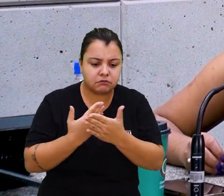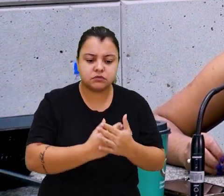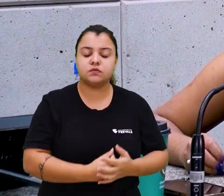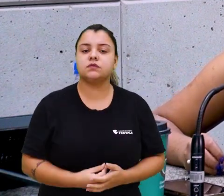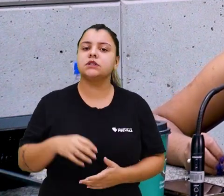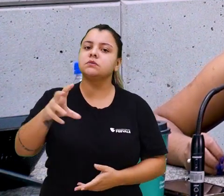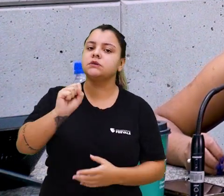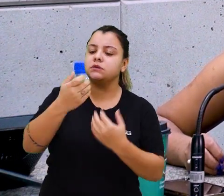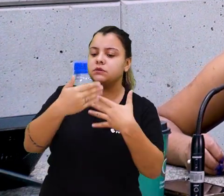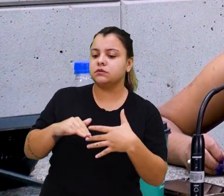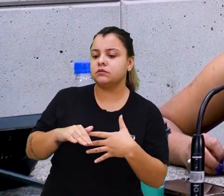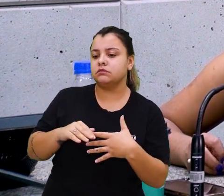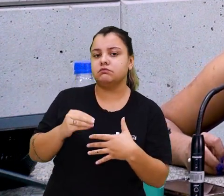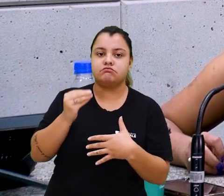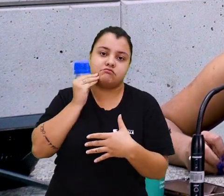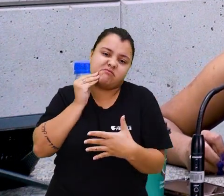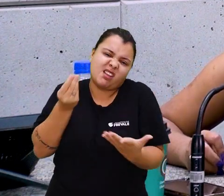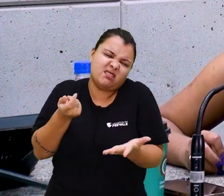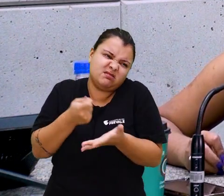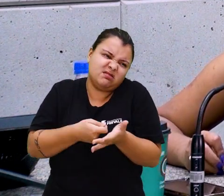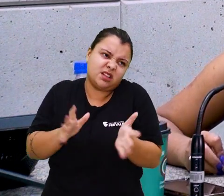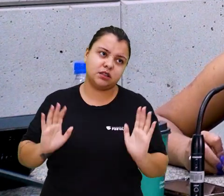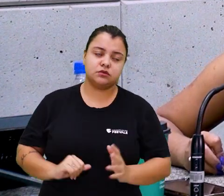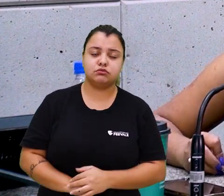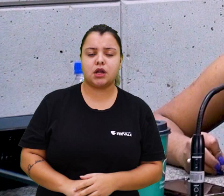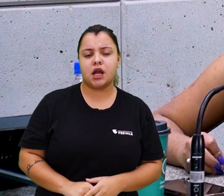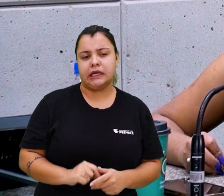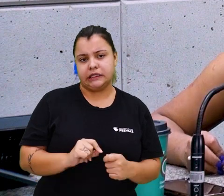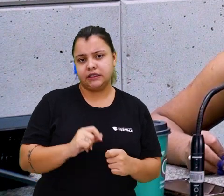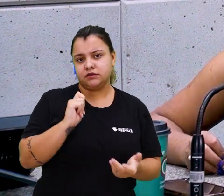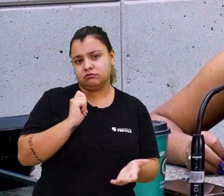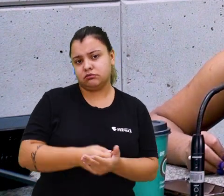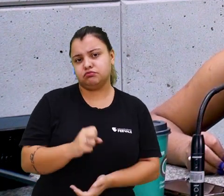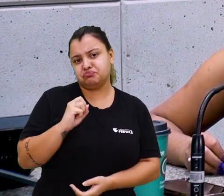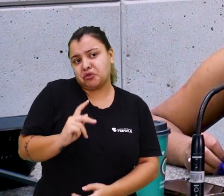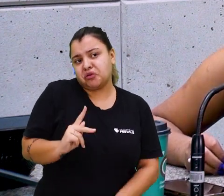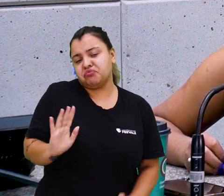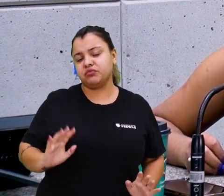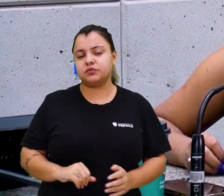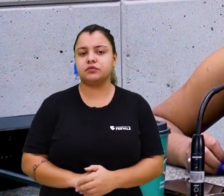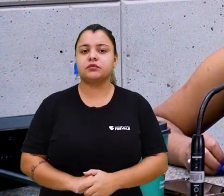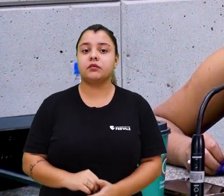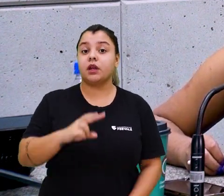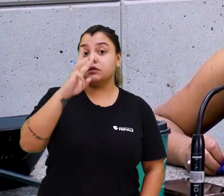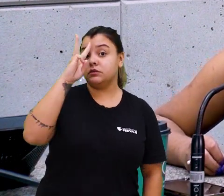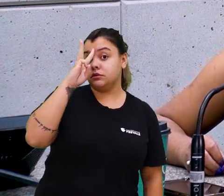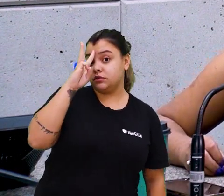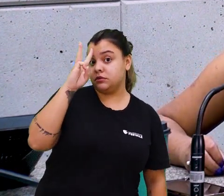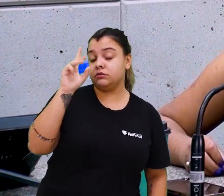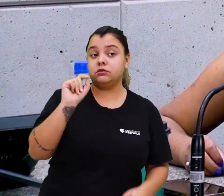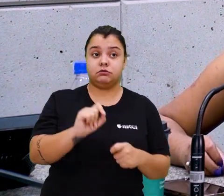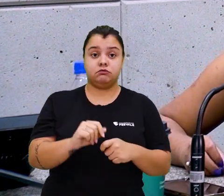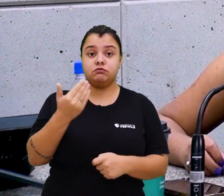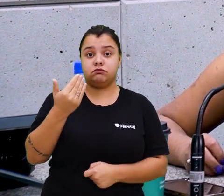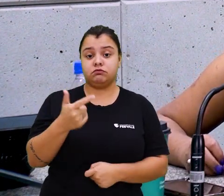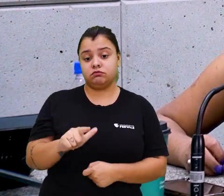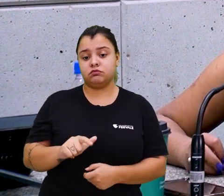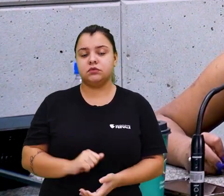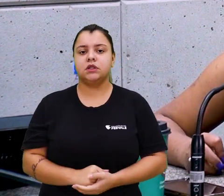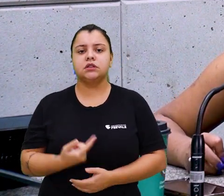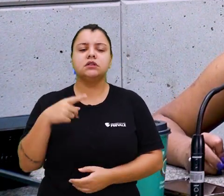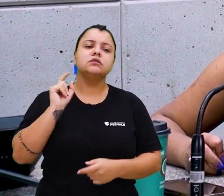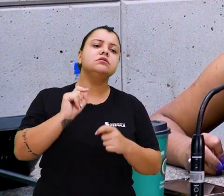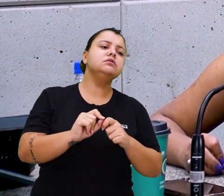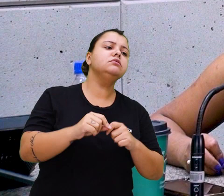teste que eu não sabia como é que ser já tinha feito um teste fui Ok no terceiro ano deensino médio Fi fazer outro para teste aí eu fiz